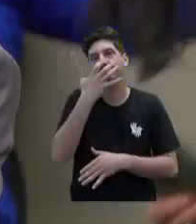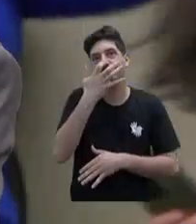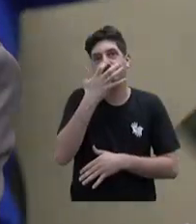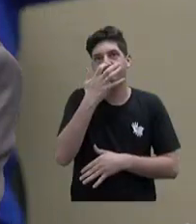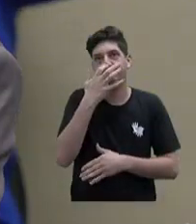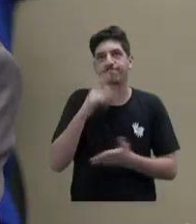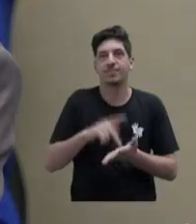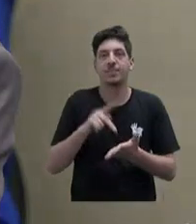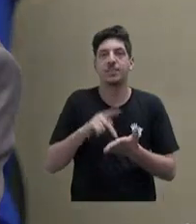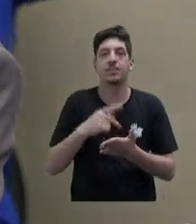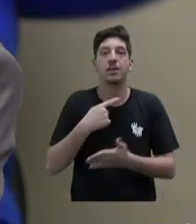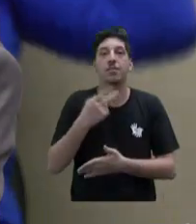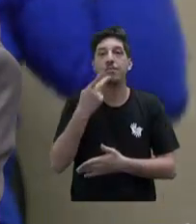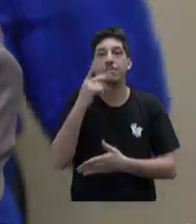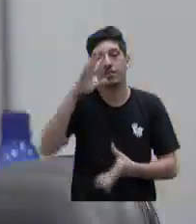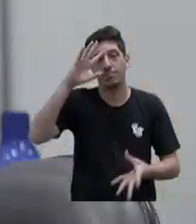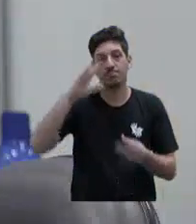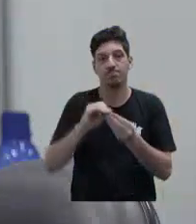quero, de forma muito breve,